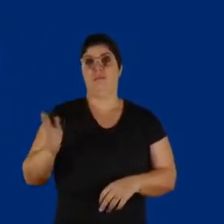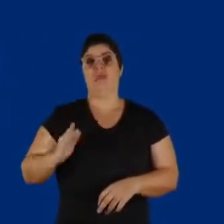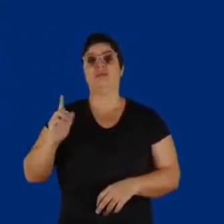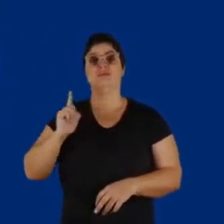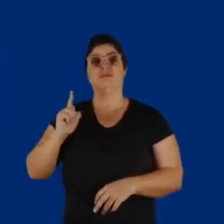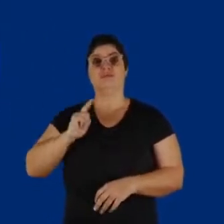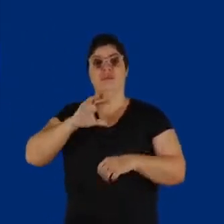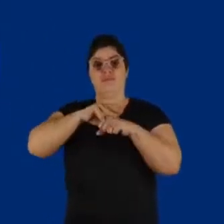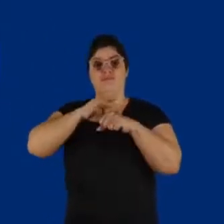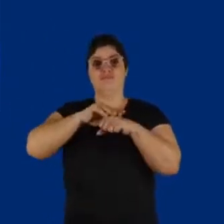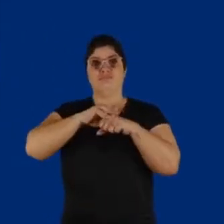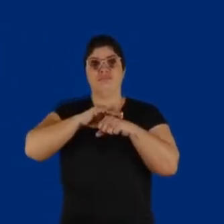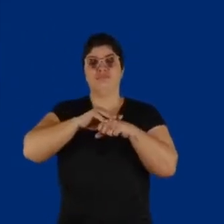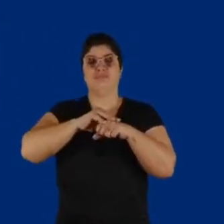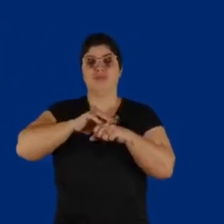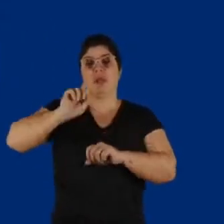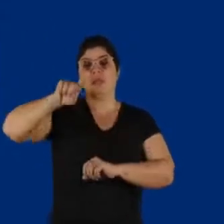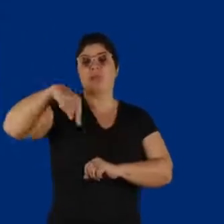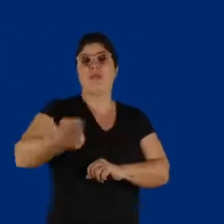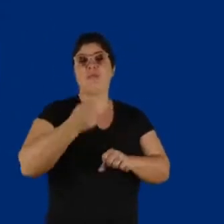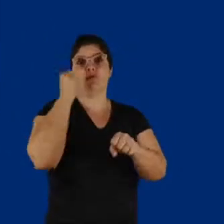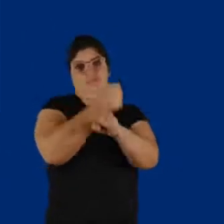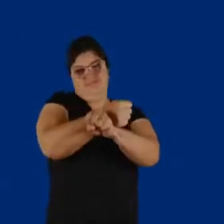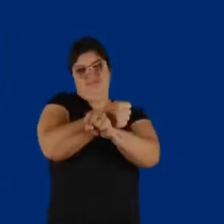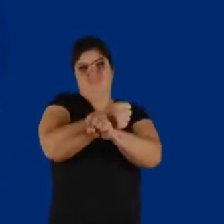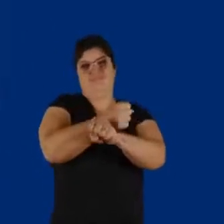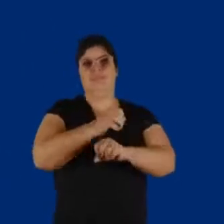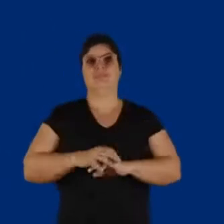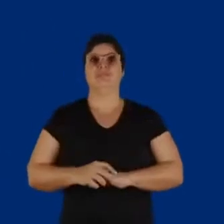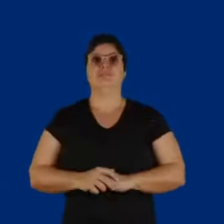tem muito por aí a questão aí do que o Marcos perguntou.